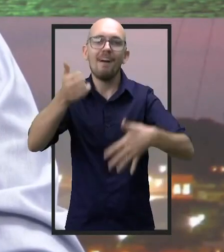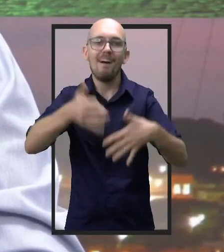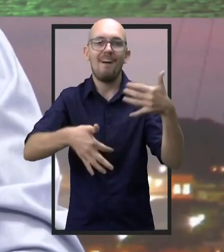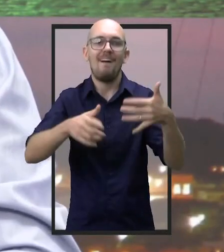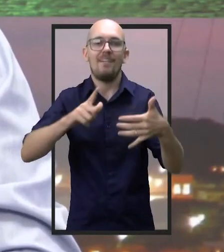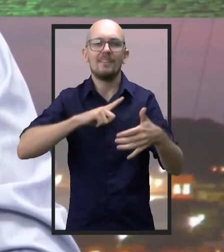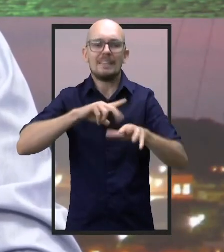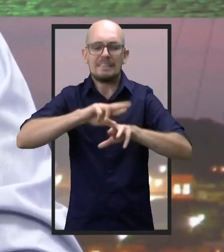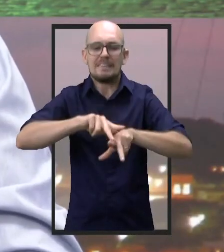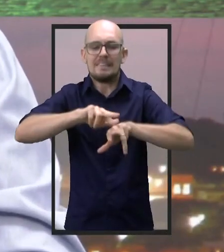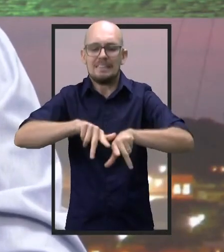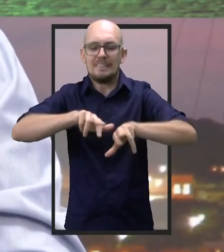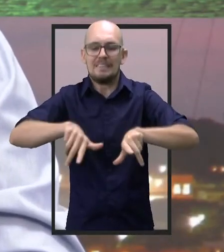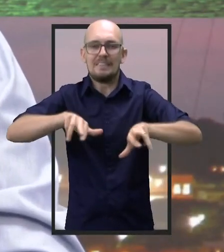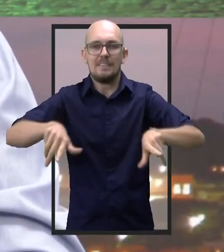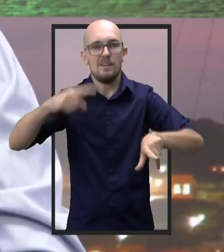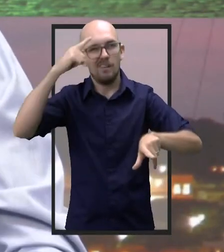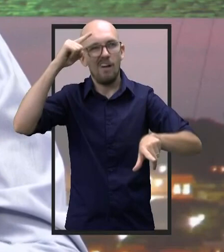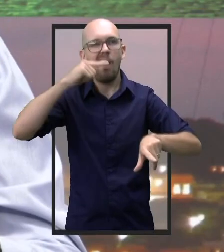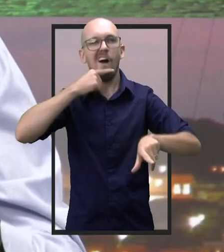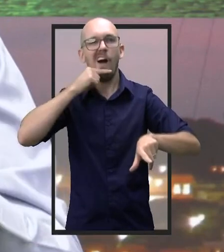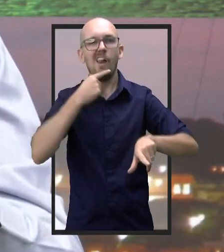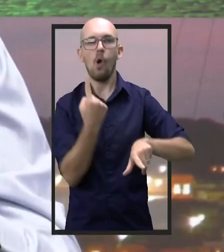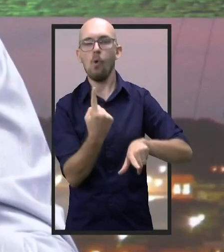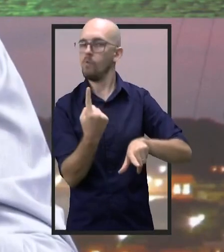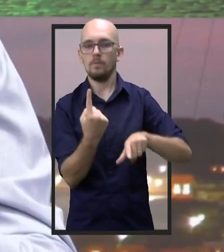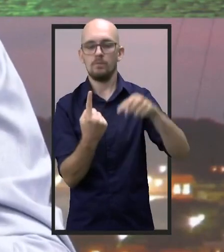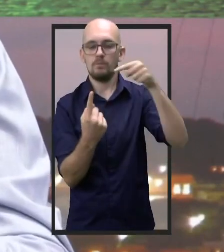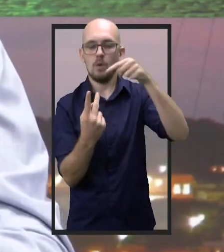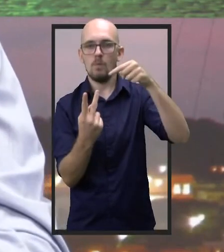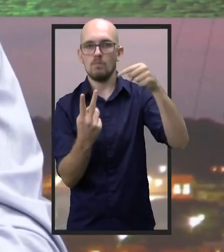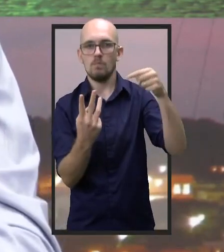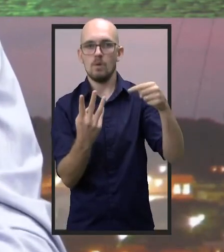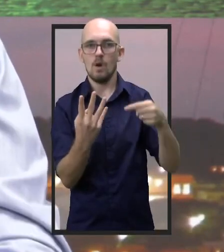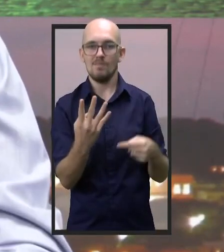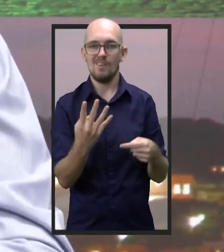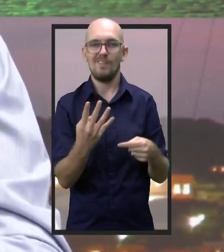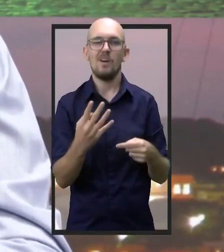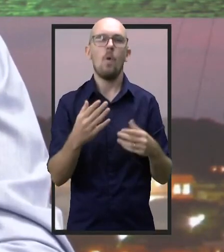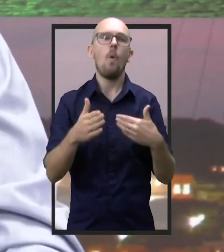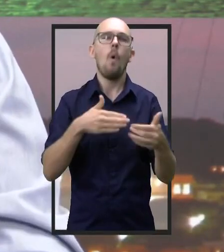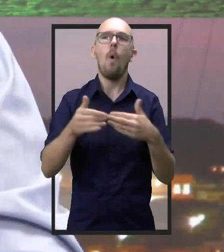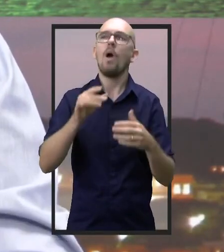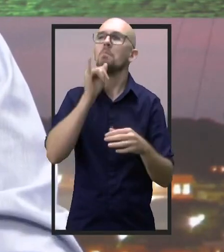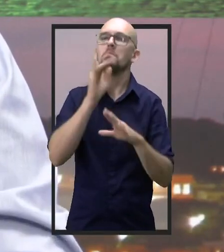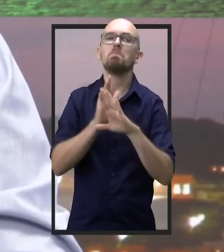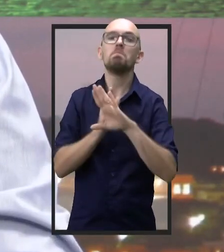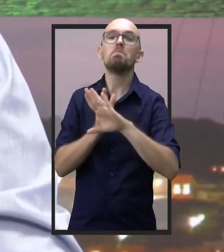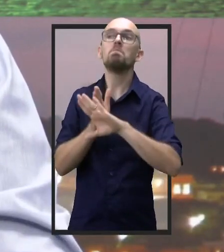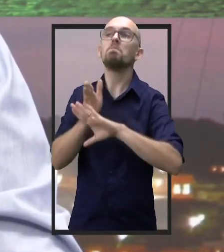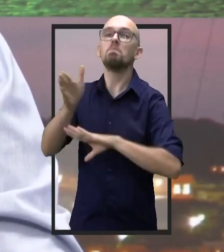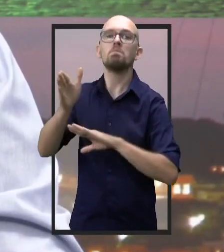importância do algo mais que tem na região, o nosso cartão de visita lá fora, em qualquer região que você vai, fica mais